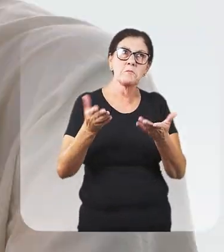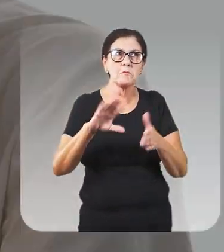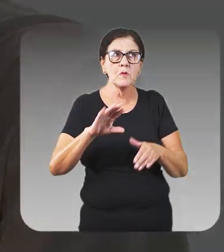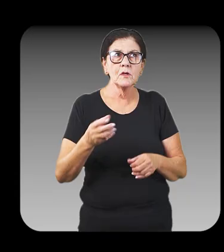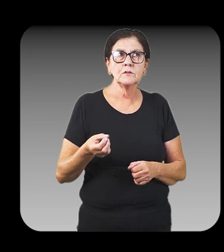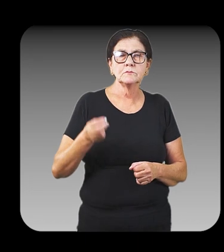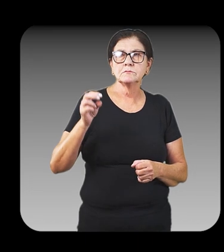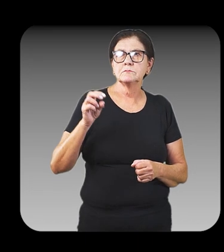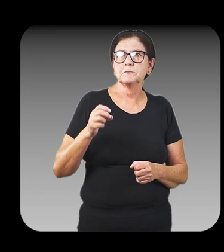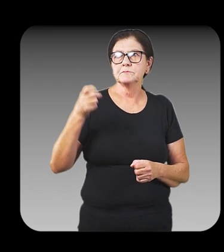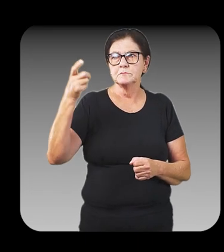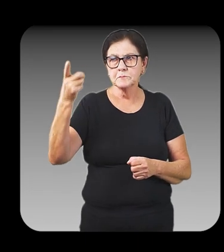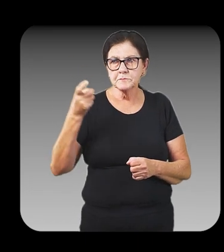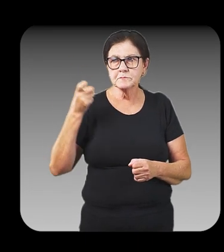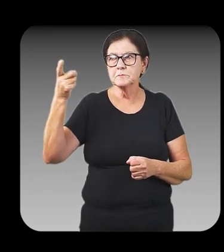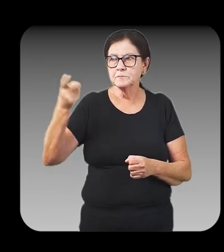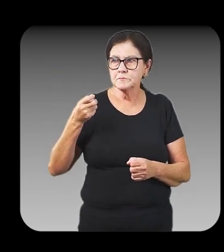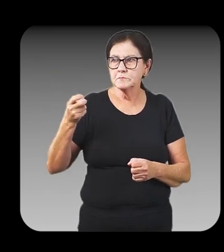eram 19.